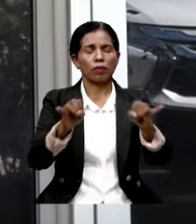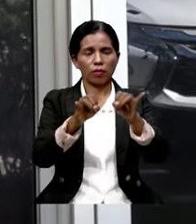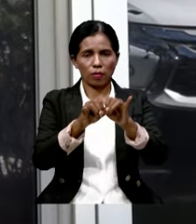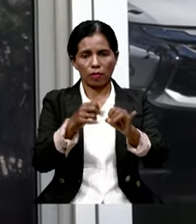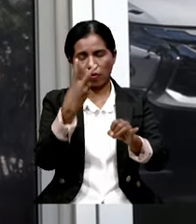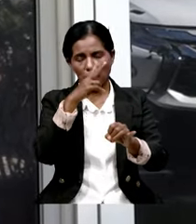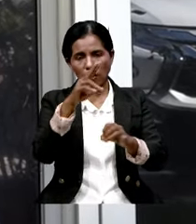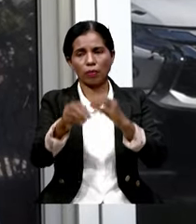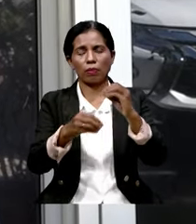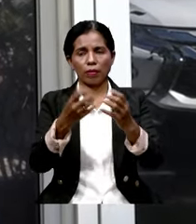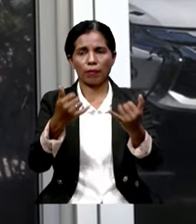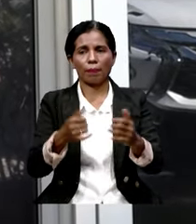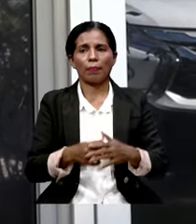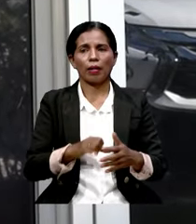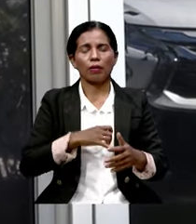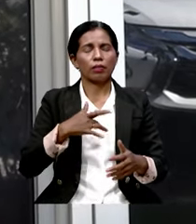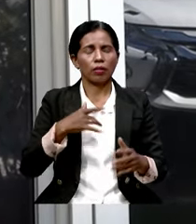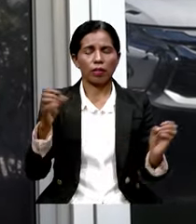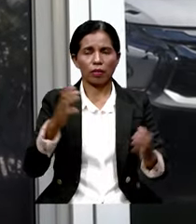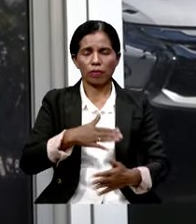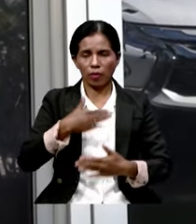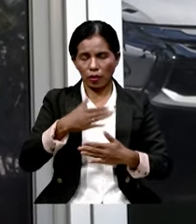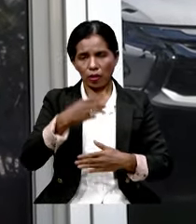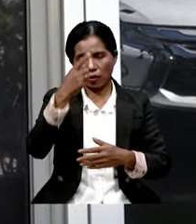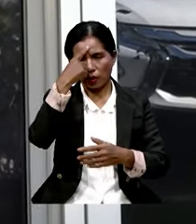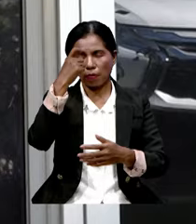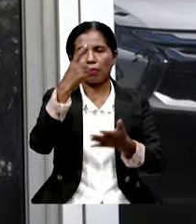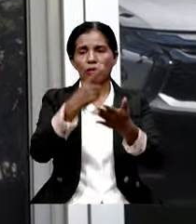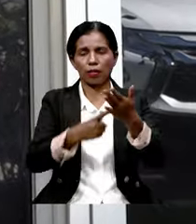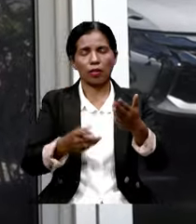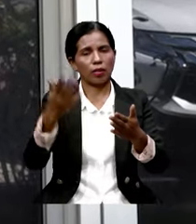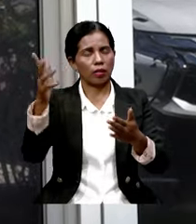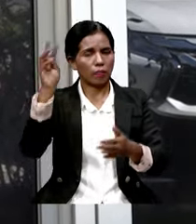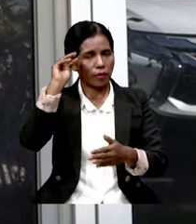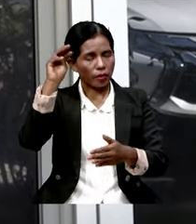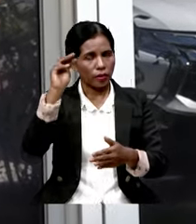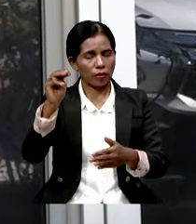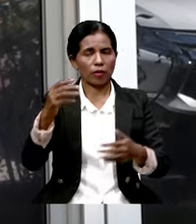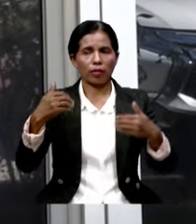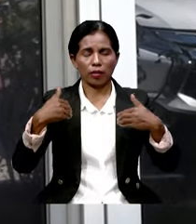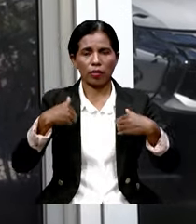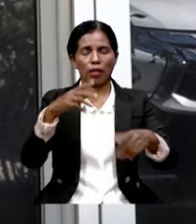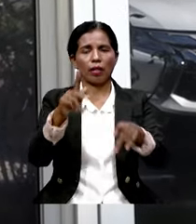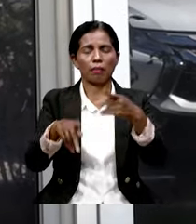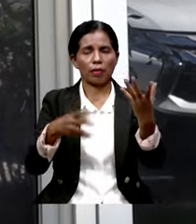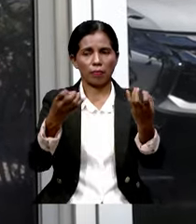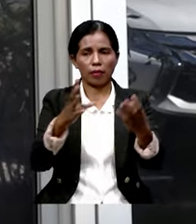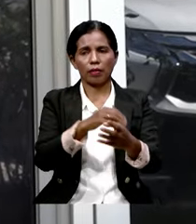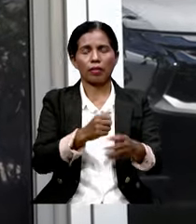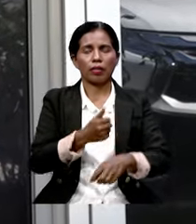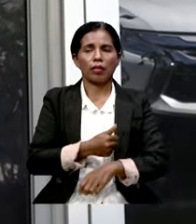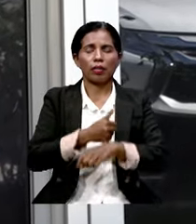tua repetida. Mas lamentável teve esta ambassada, mas que o Ministério Navane e a protocolo Barabarak, e a